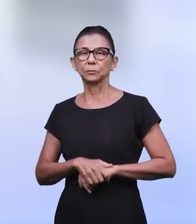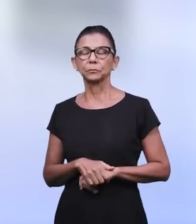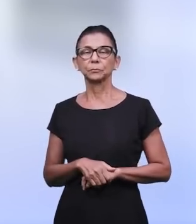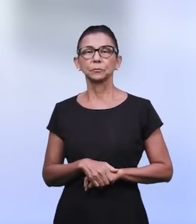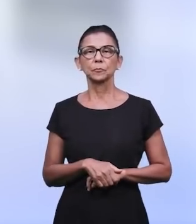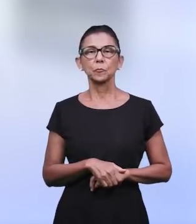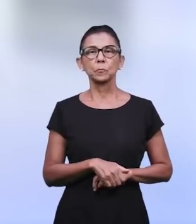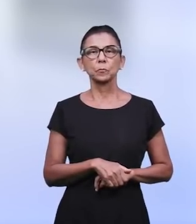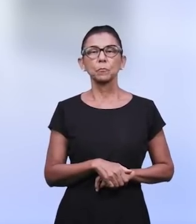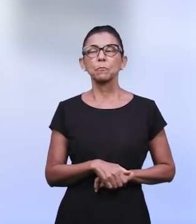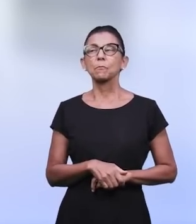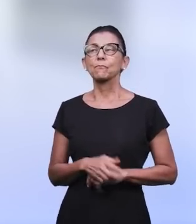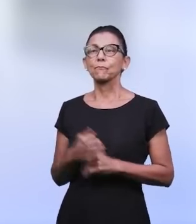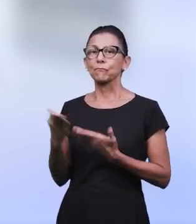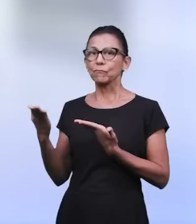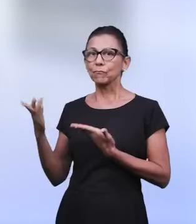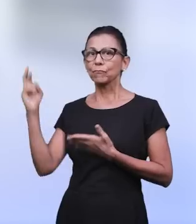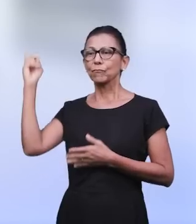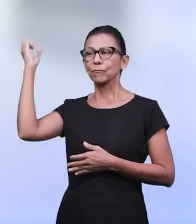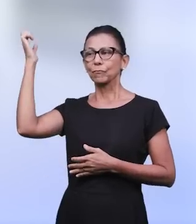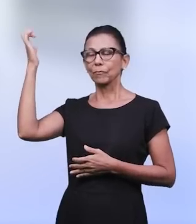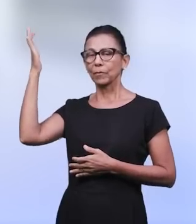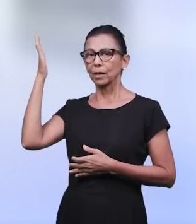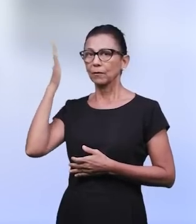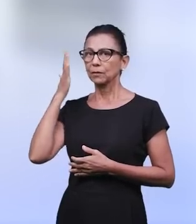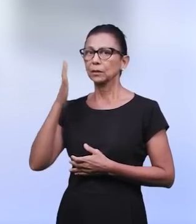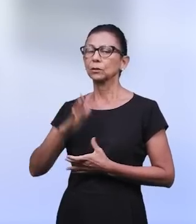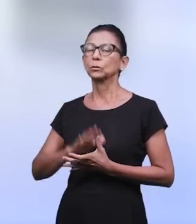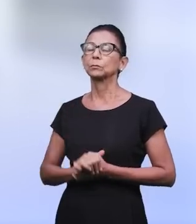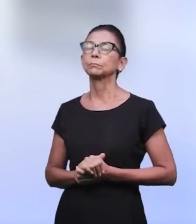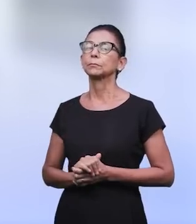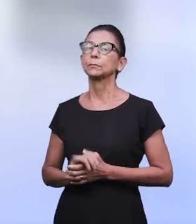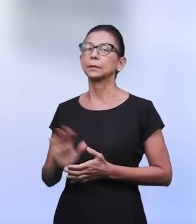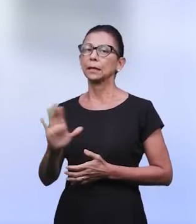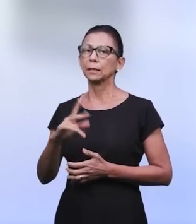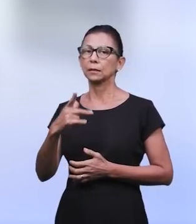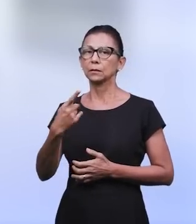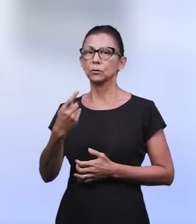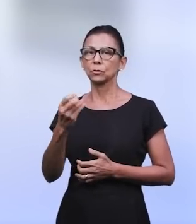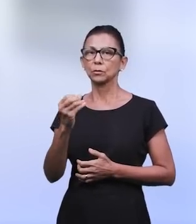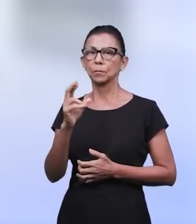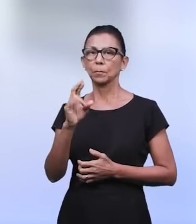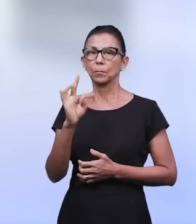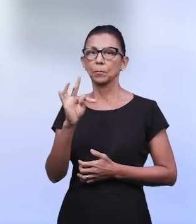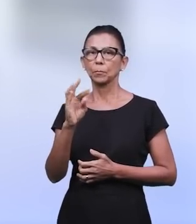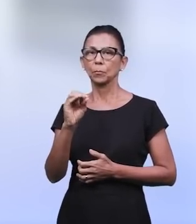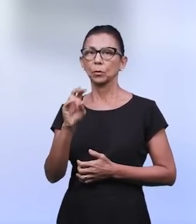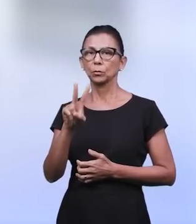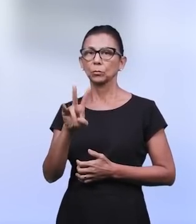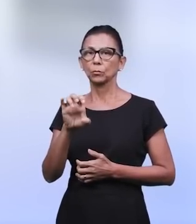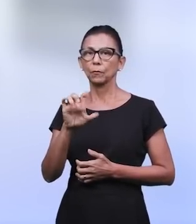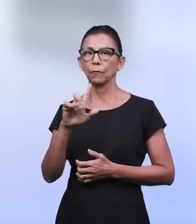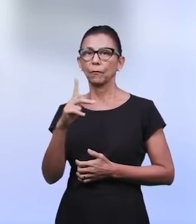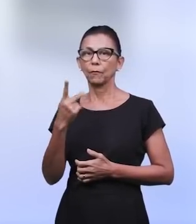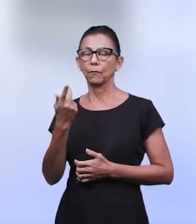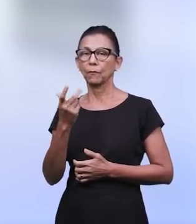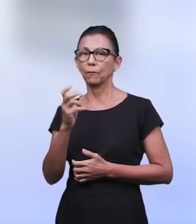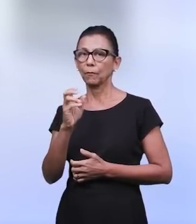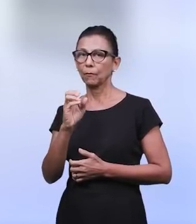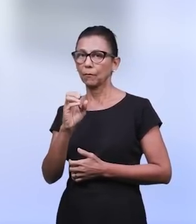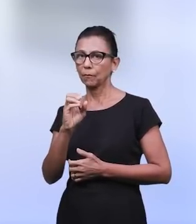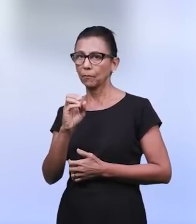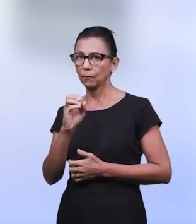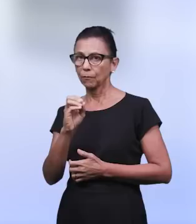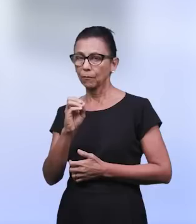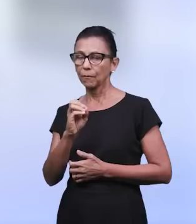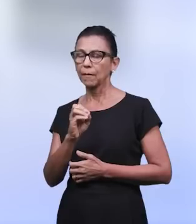um encontro, que foi uma revelação do Senhor para a área de Porto Velho, e o Senhor disse que queria abençoar as famílias da igreja, renovando